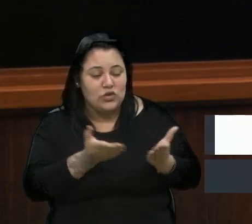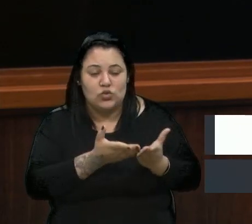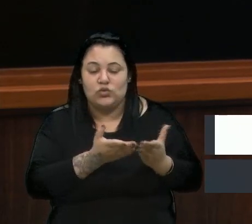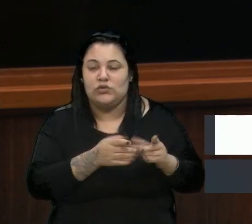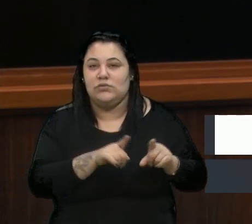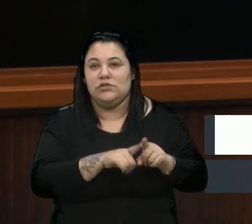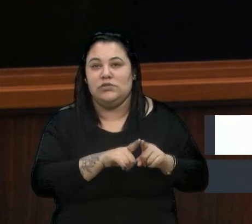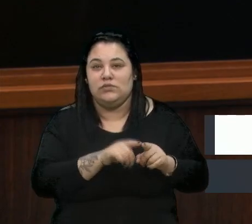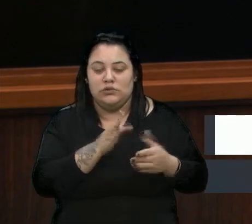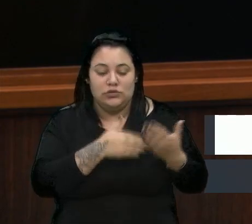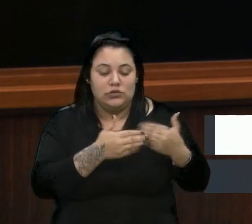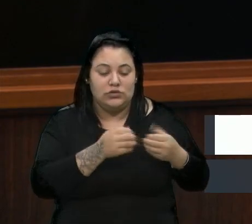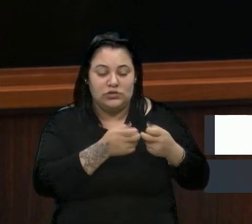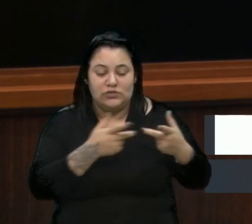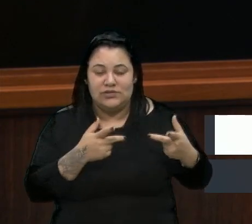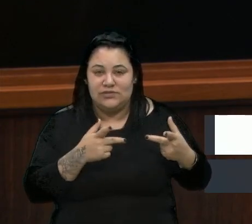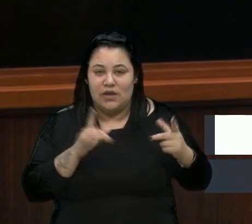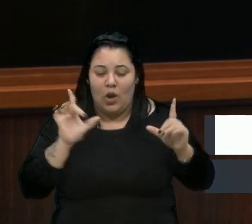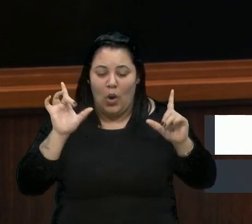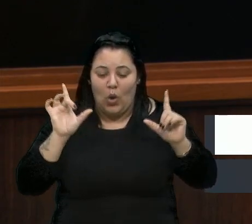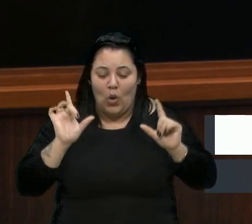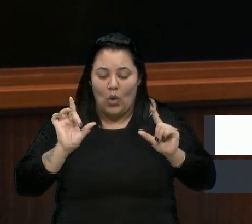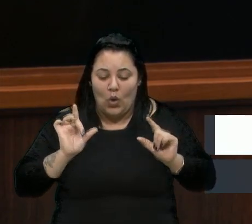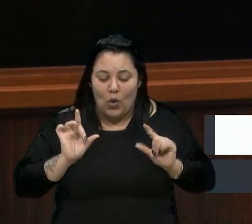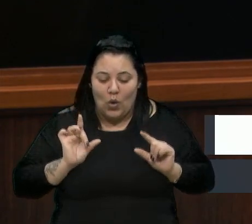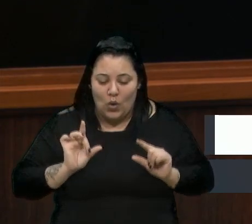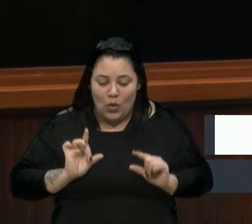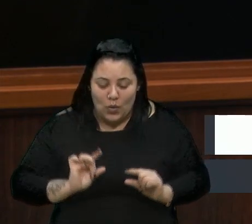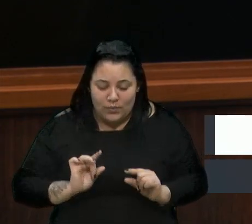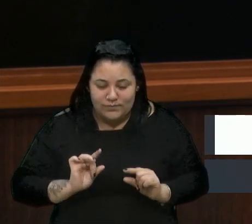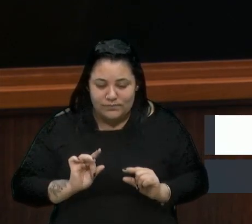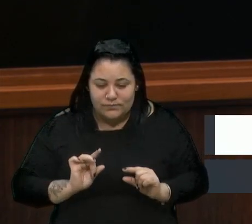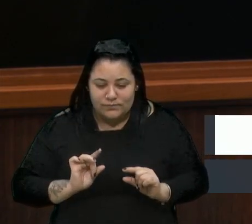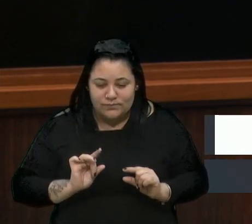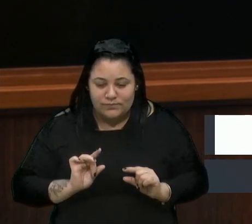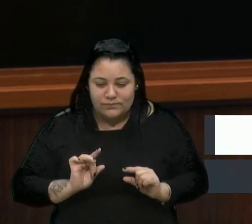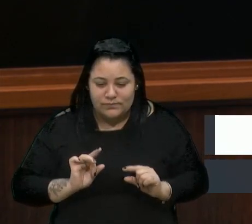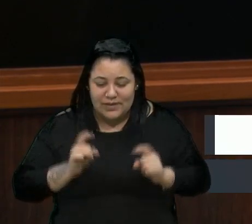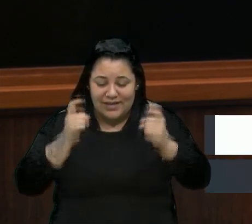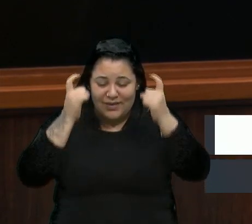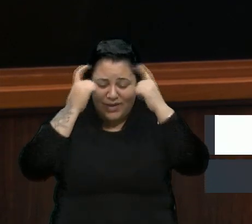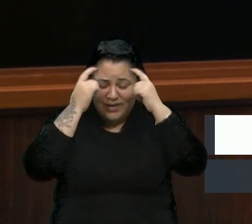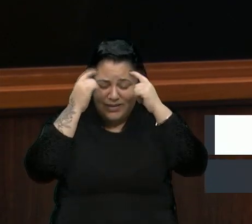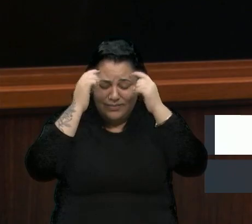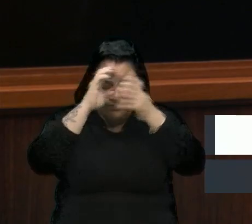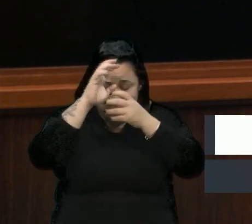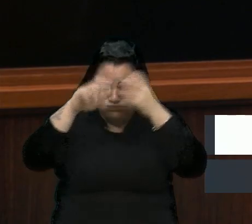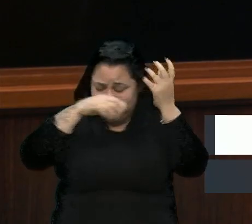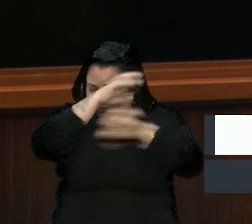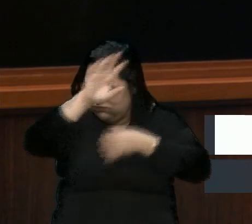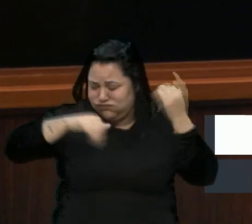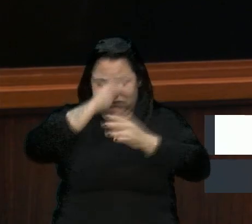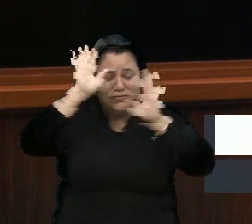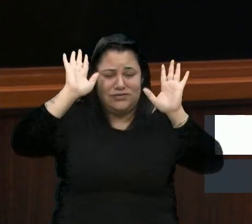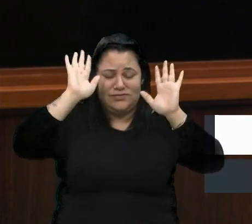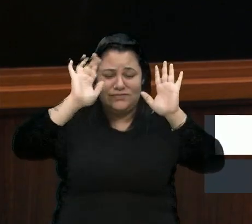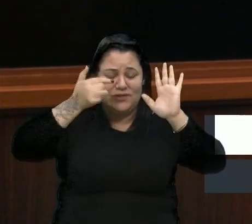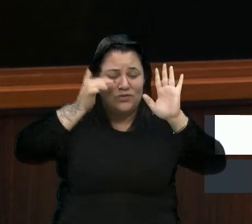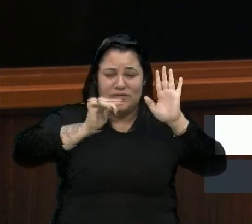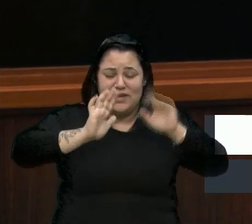tudo isso vai baixando a moral e acaba mexendo na sanidade mental. Você não consegue